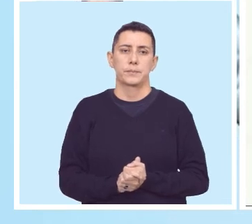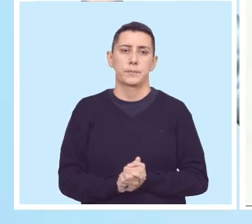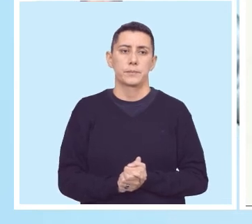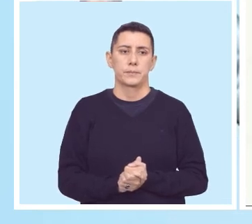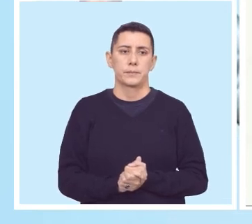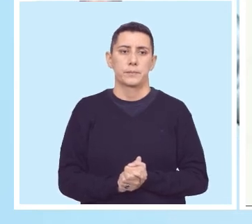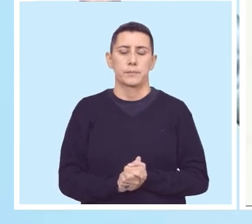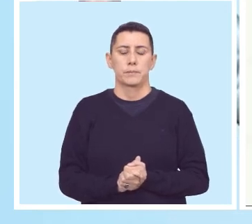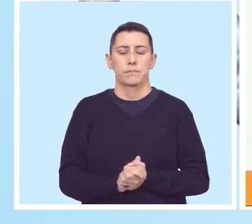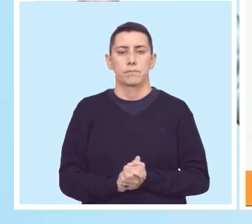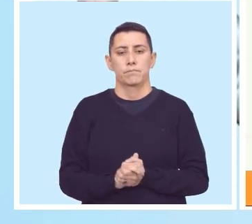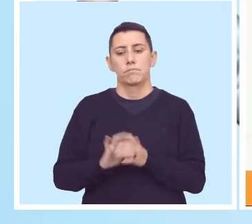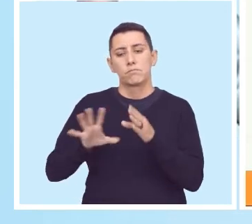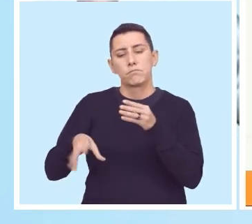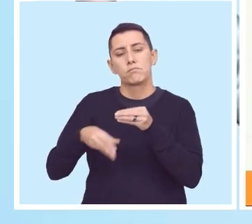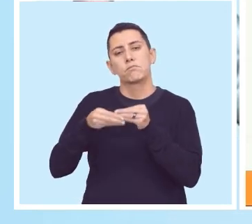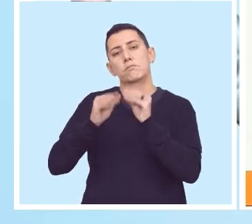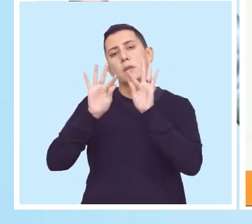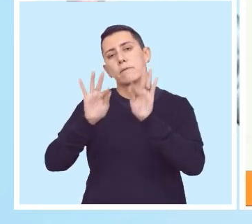Considerações finais.